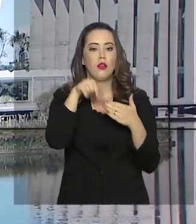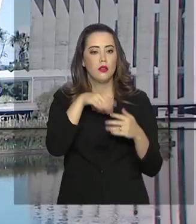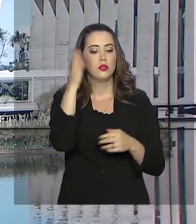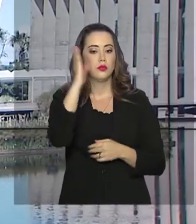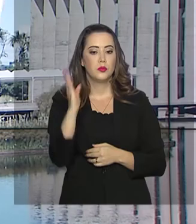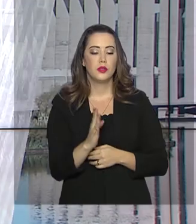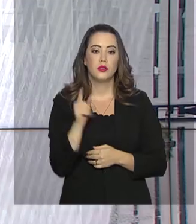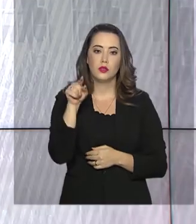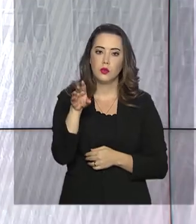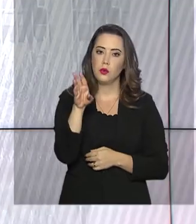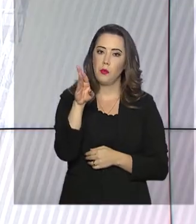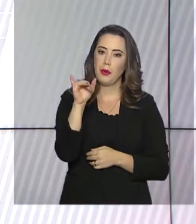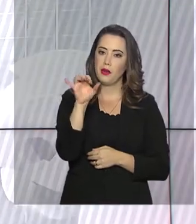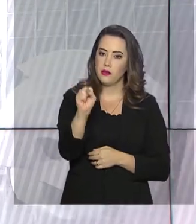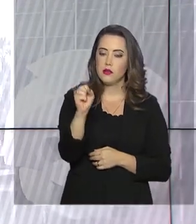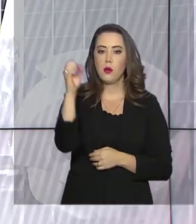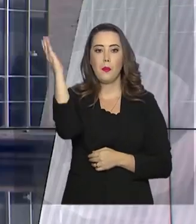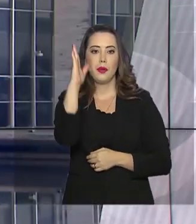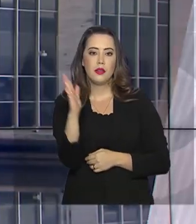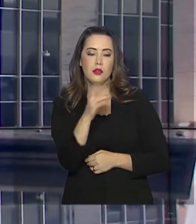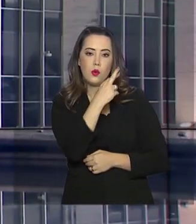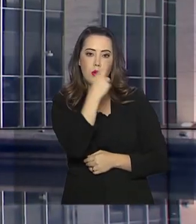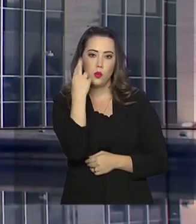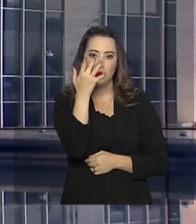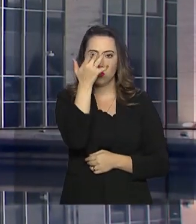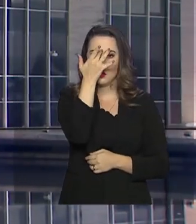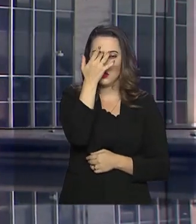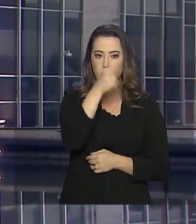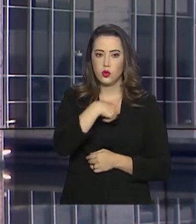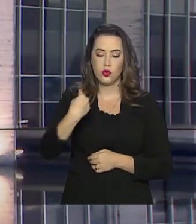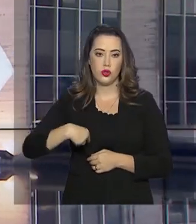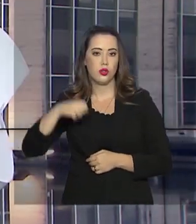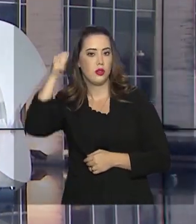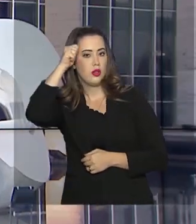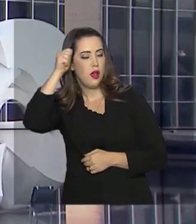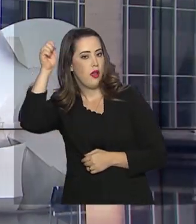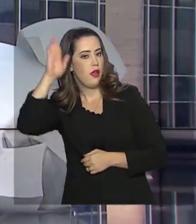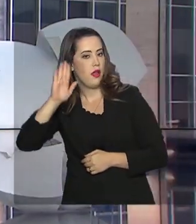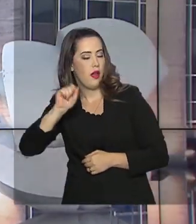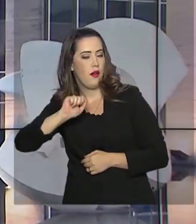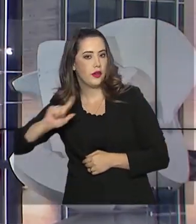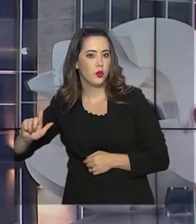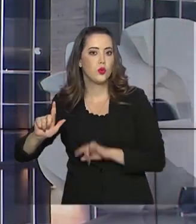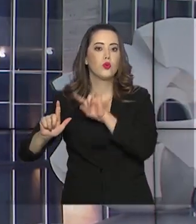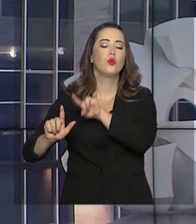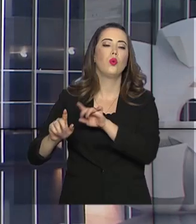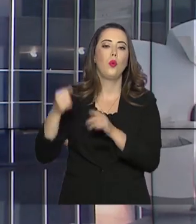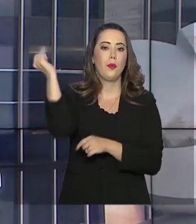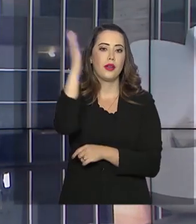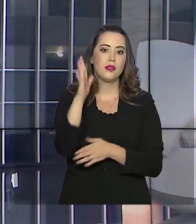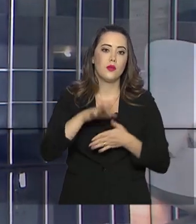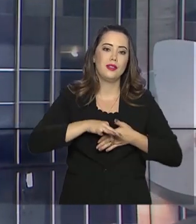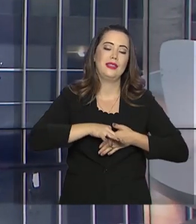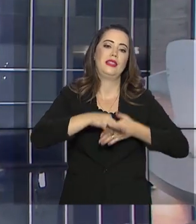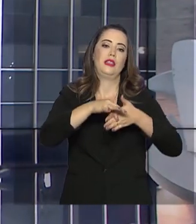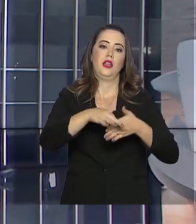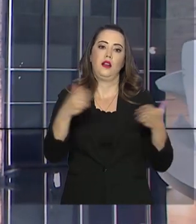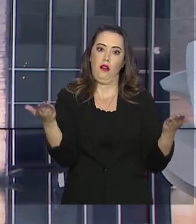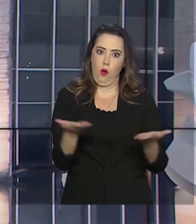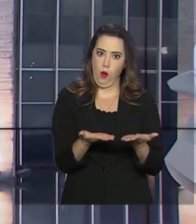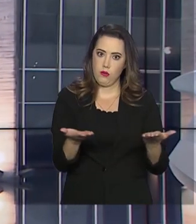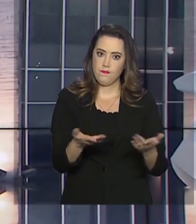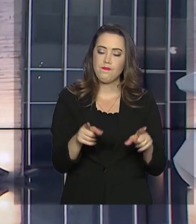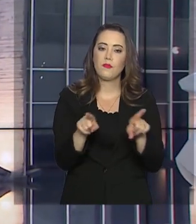brics reúne brasil rússia índia china e áfrica do sul o brasil assumiu a presidência rotativa do bloco no encontro